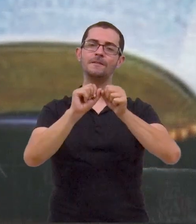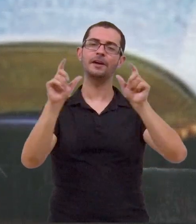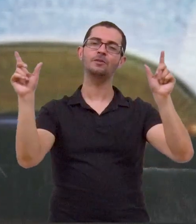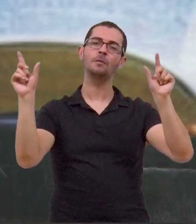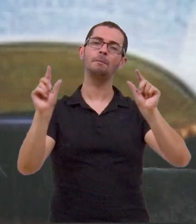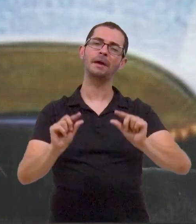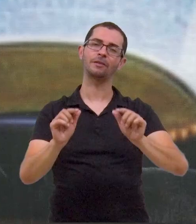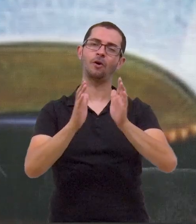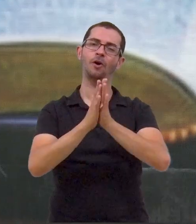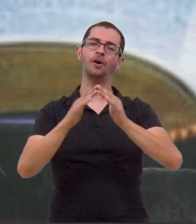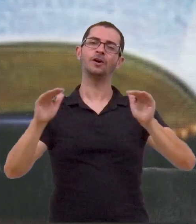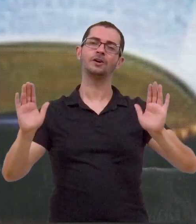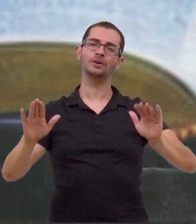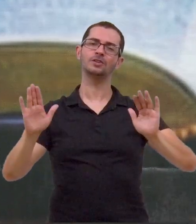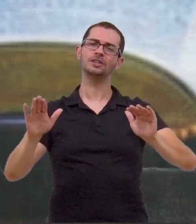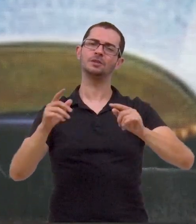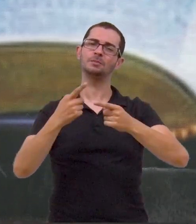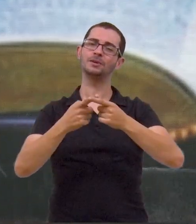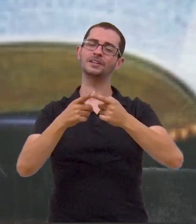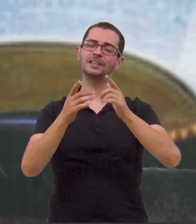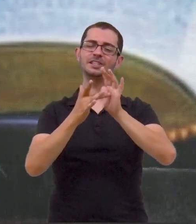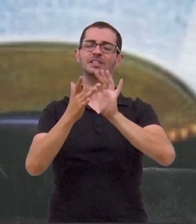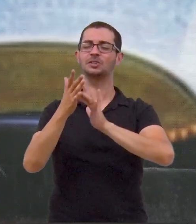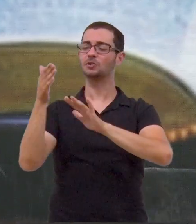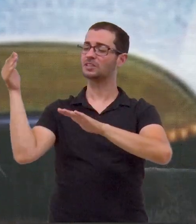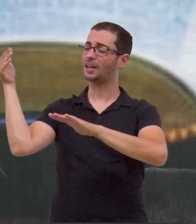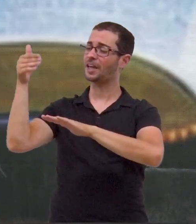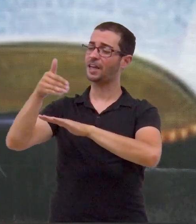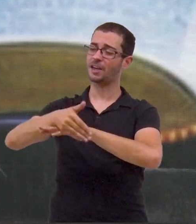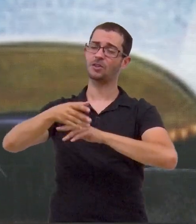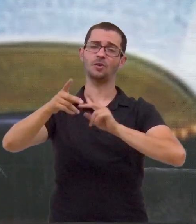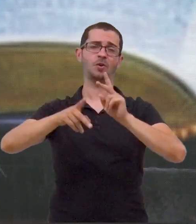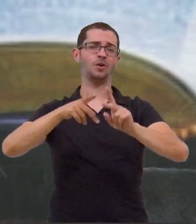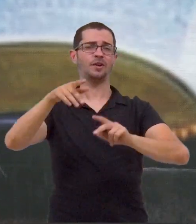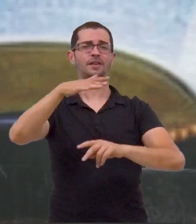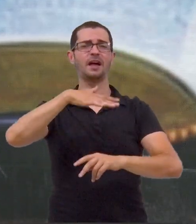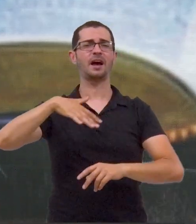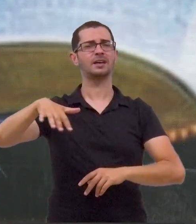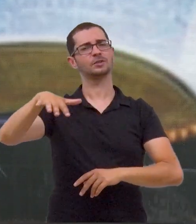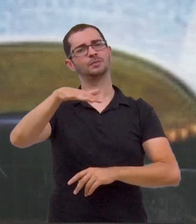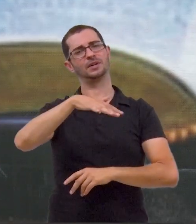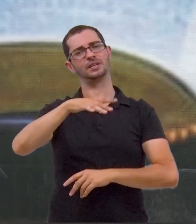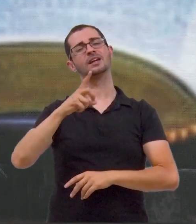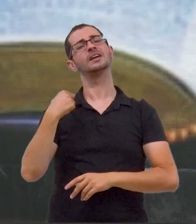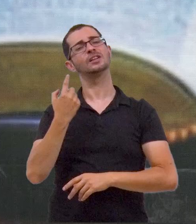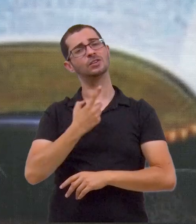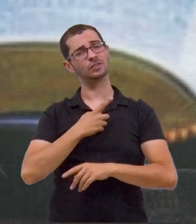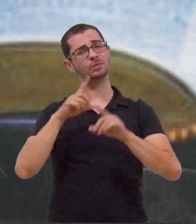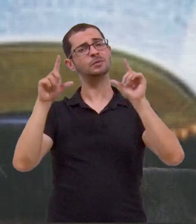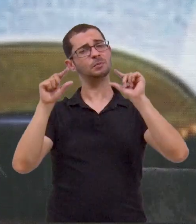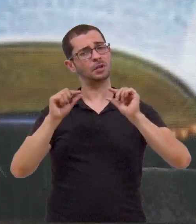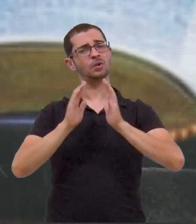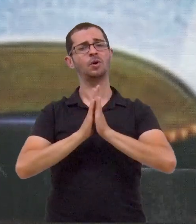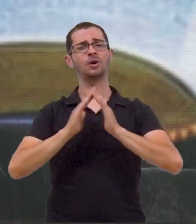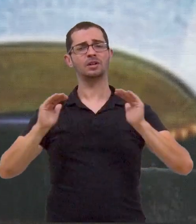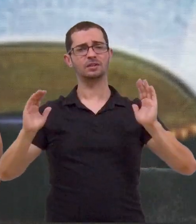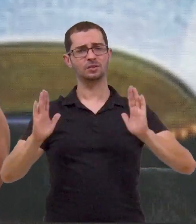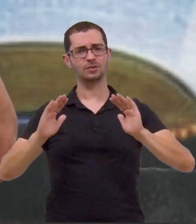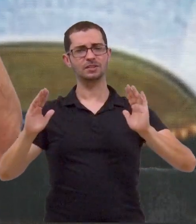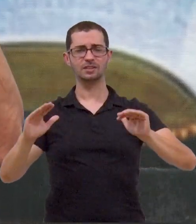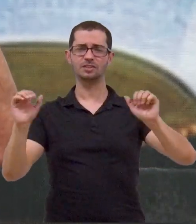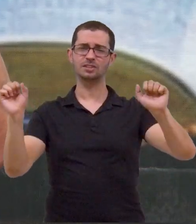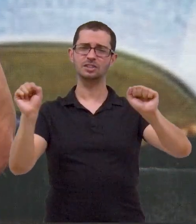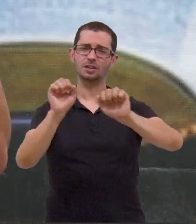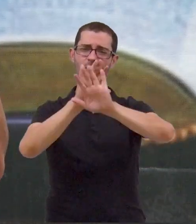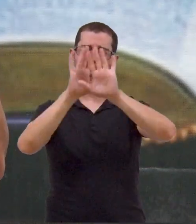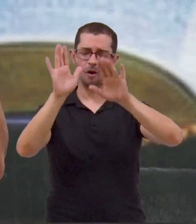porque ele entrou na raça humana e nós somos um pouco menor do que os anjos. e de glória e